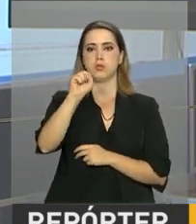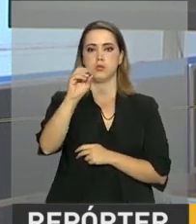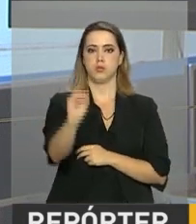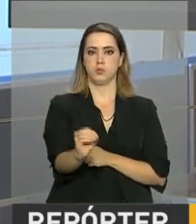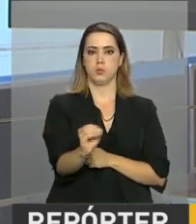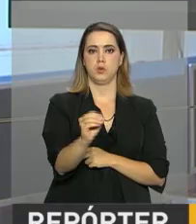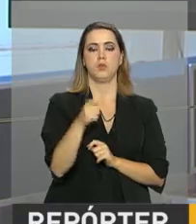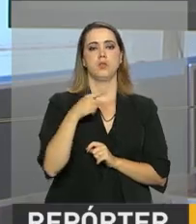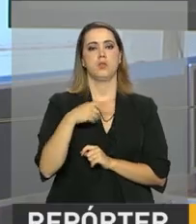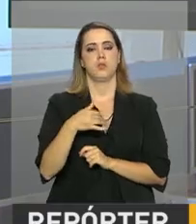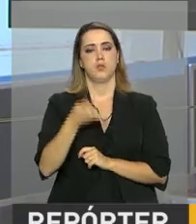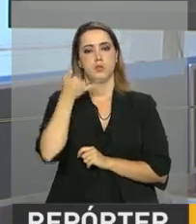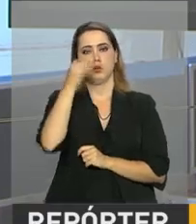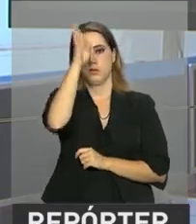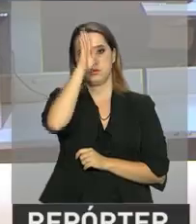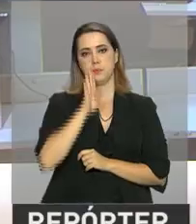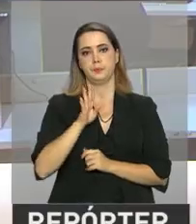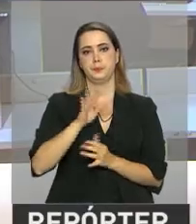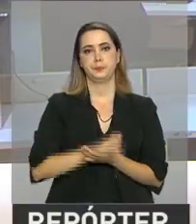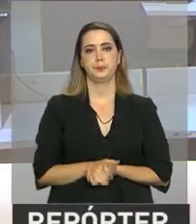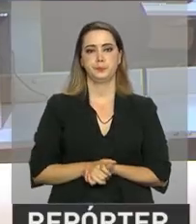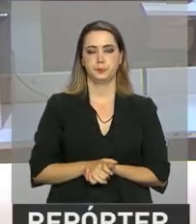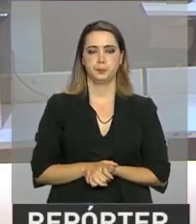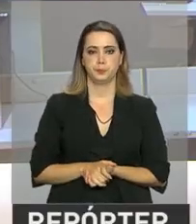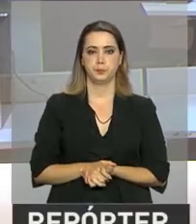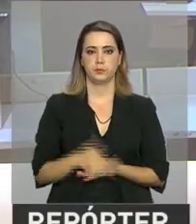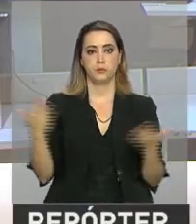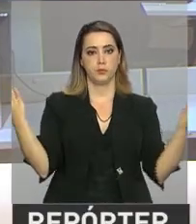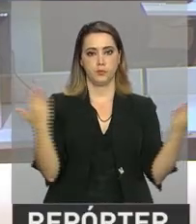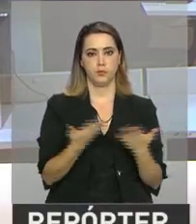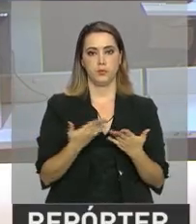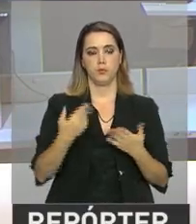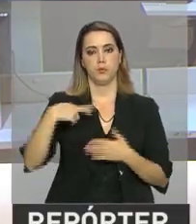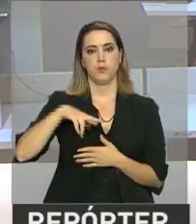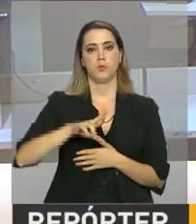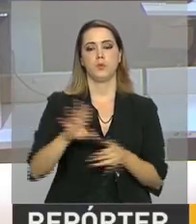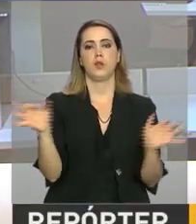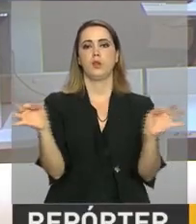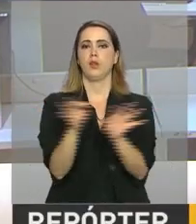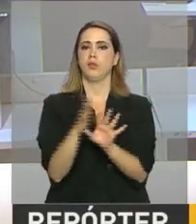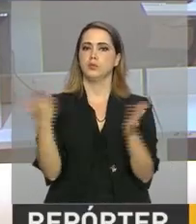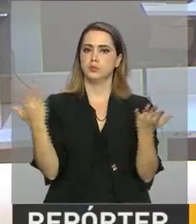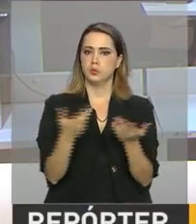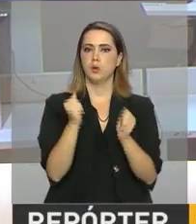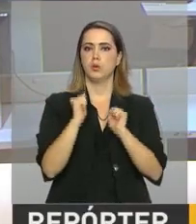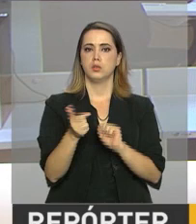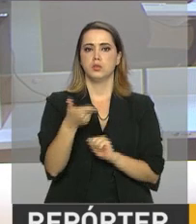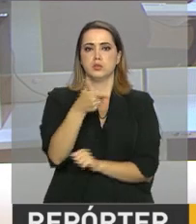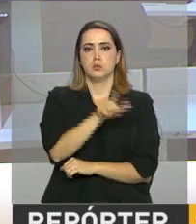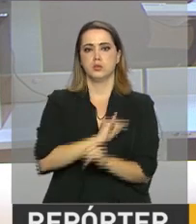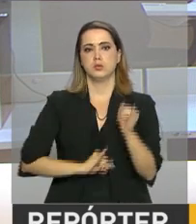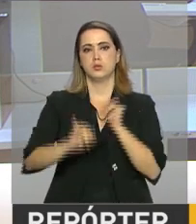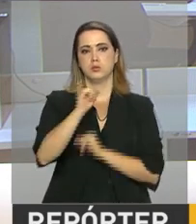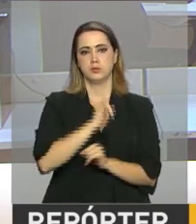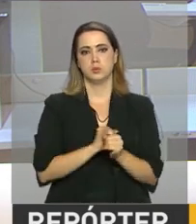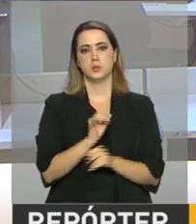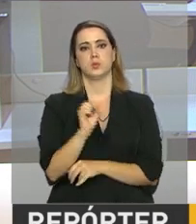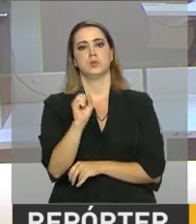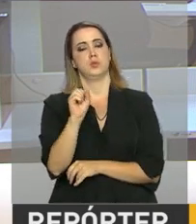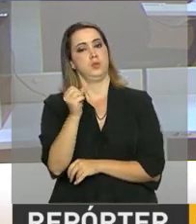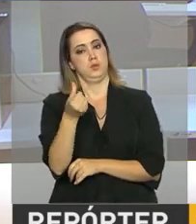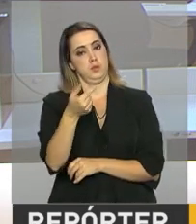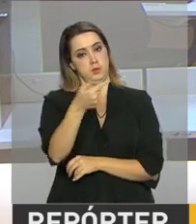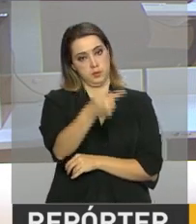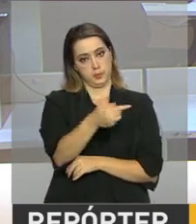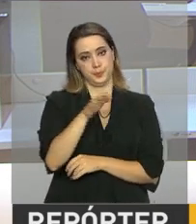A ligação é de graça. E esta edição do Repórter NBR termina aqui. Podemos voltar a qualquer momento com outras informações